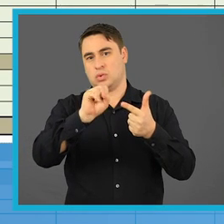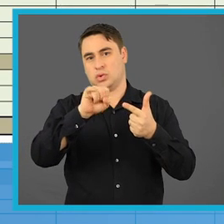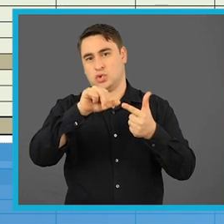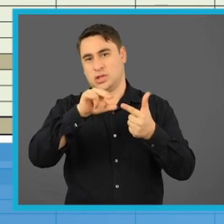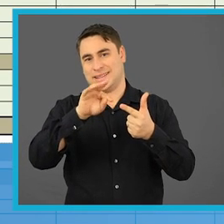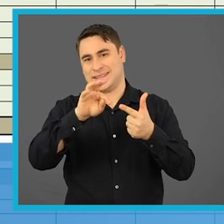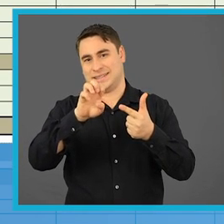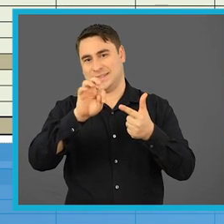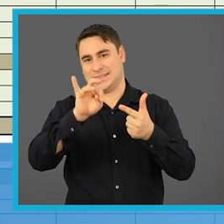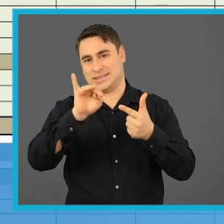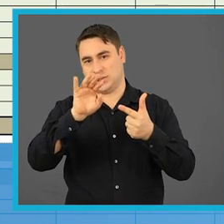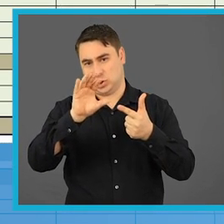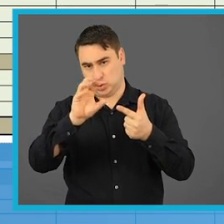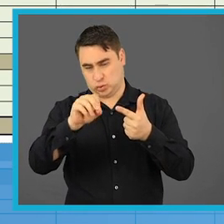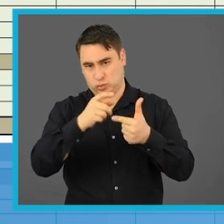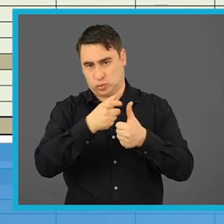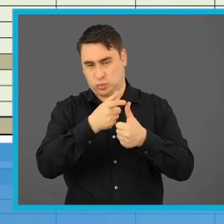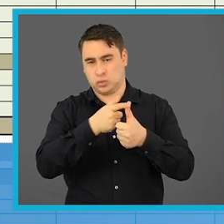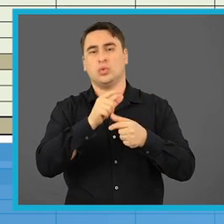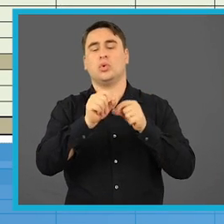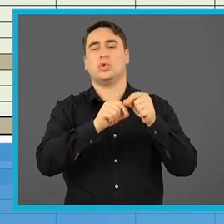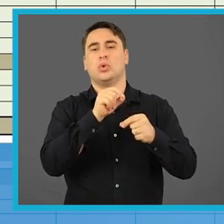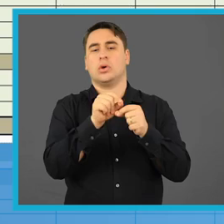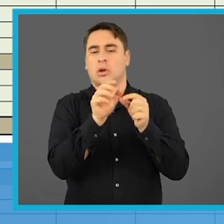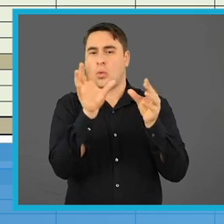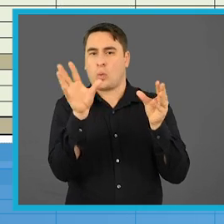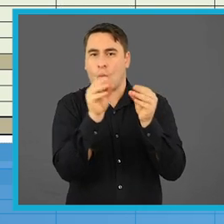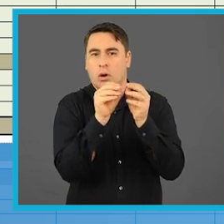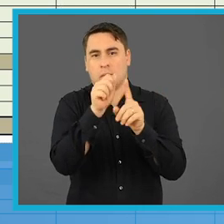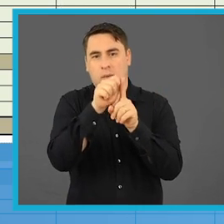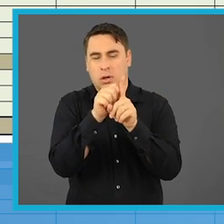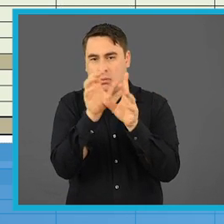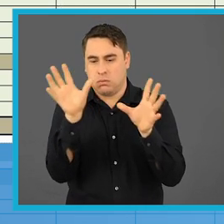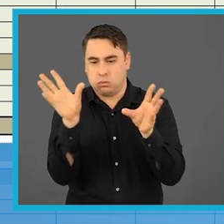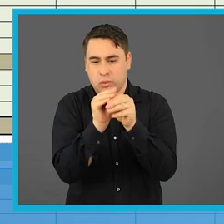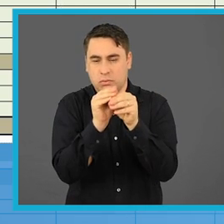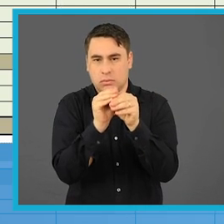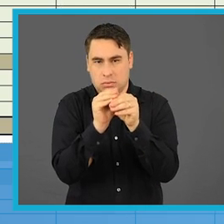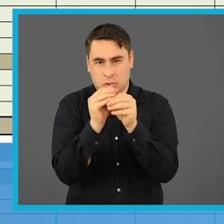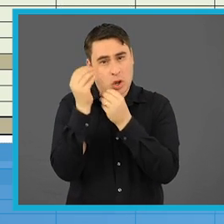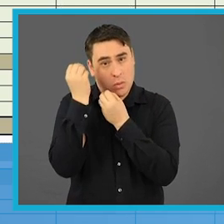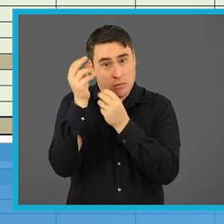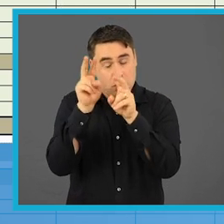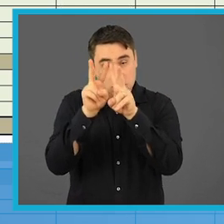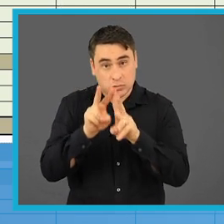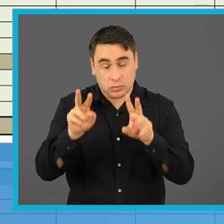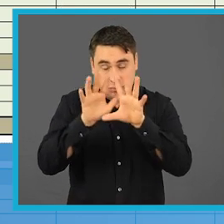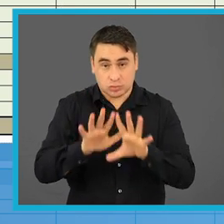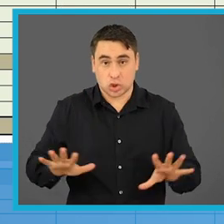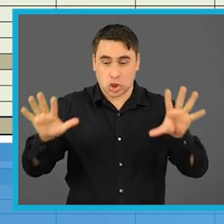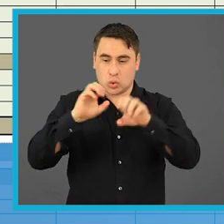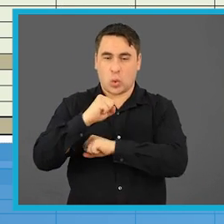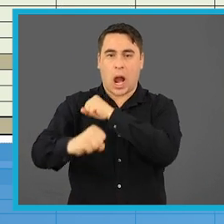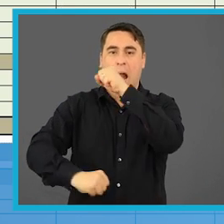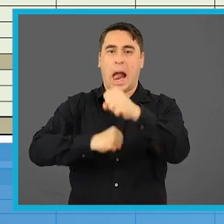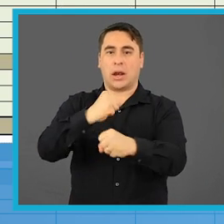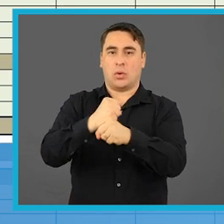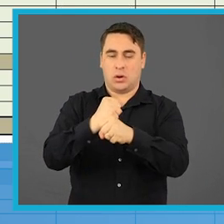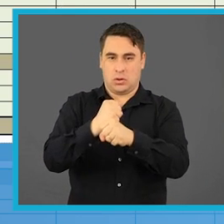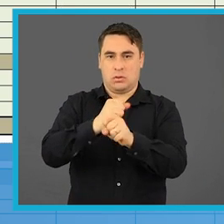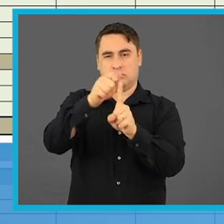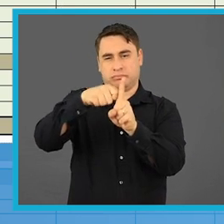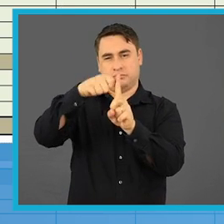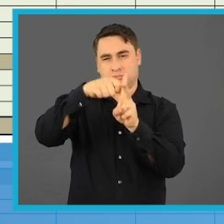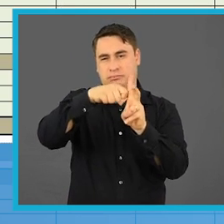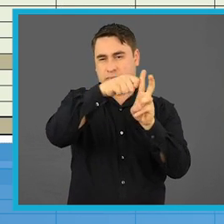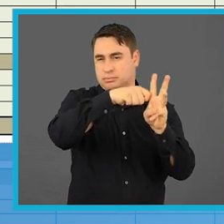resumo sintético. O resumo analítico, ele comprime o mês todo e me dá uma visão anual da